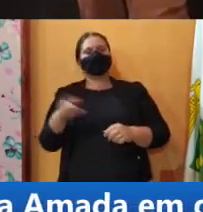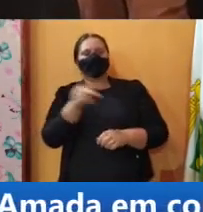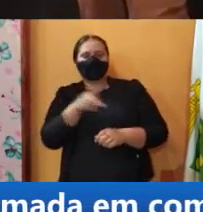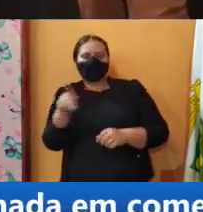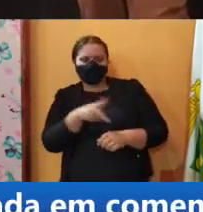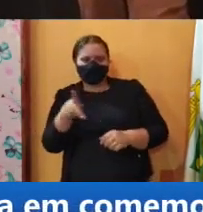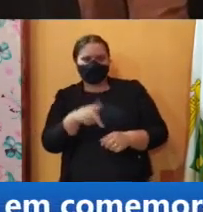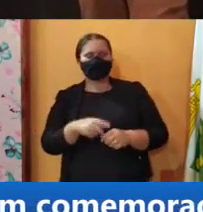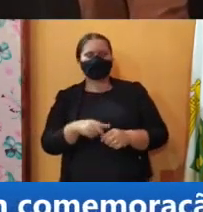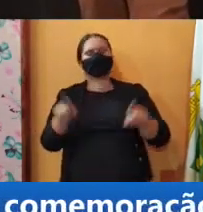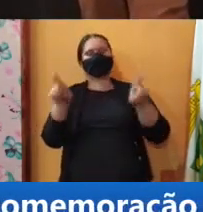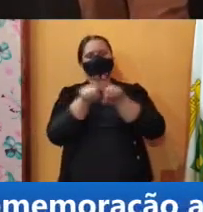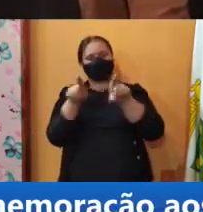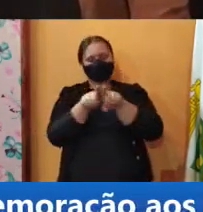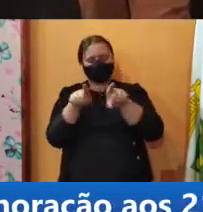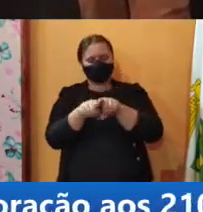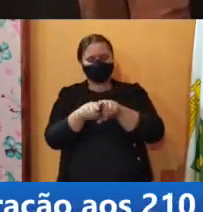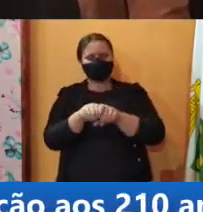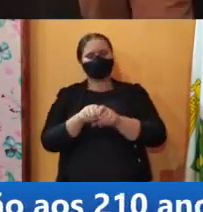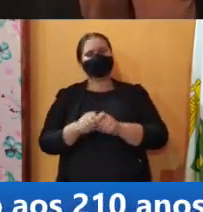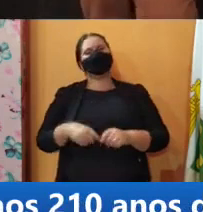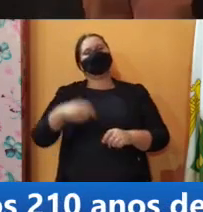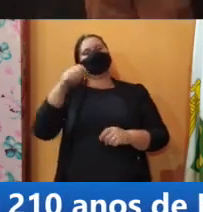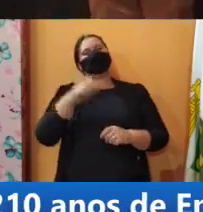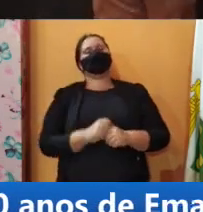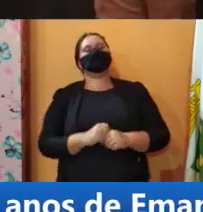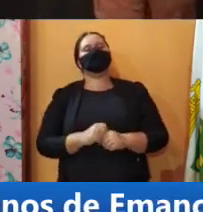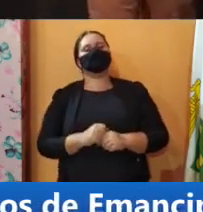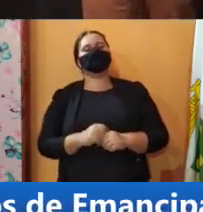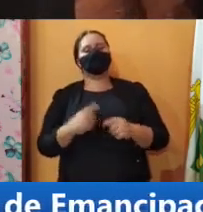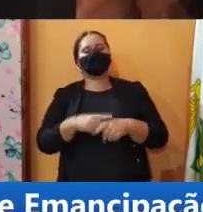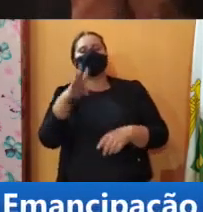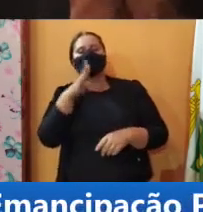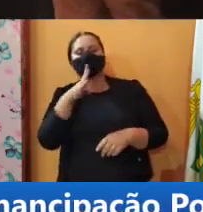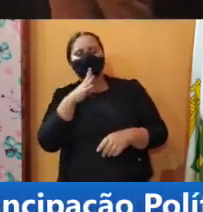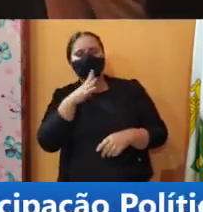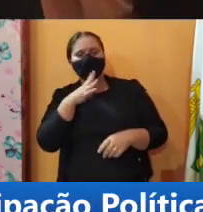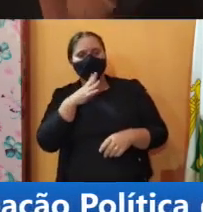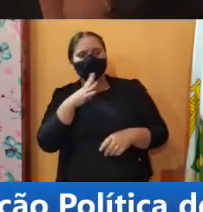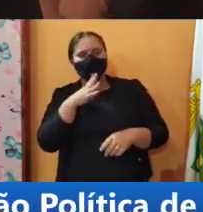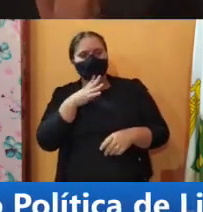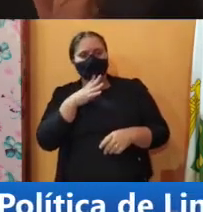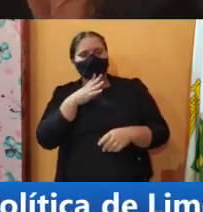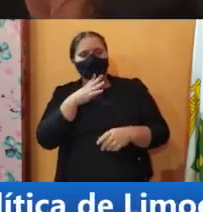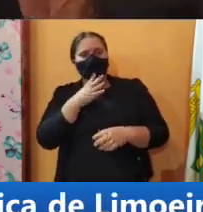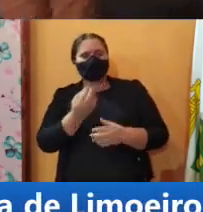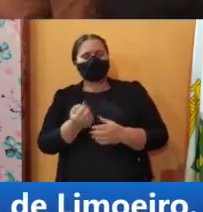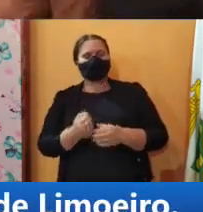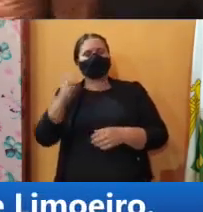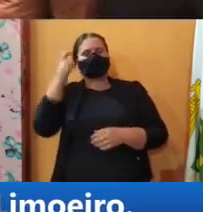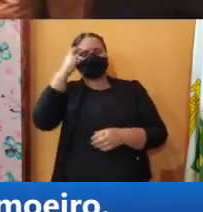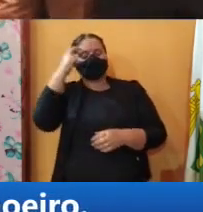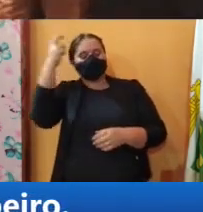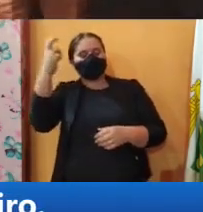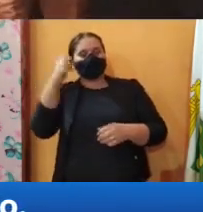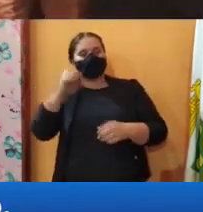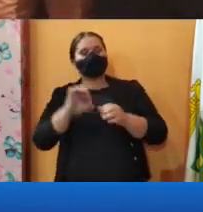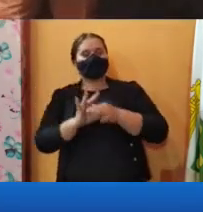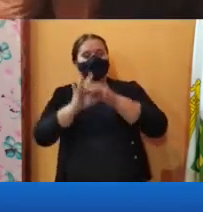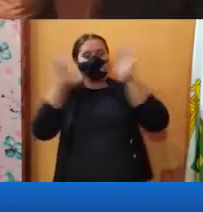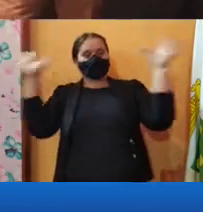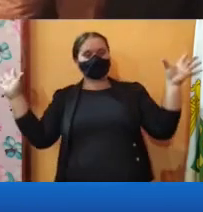e Educação. E o conhecimento liberta, não é? Quem conhece, minha gente, quem mergulha no conhecimento, se sente livre.